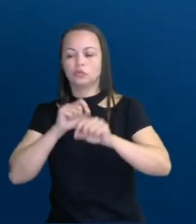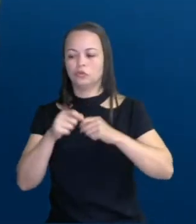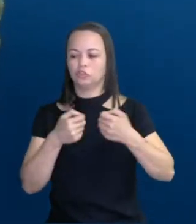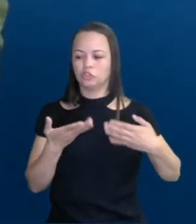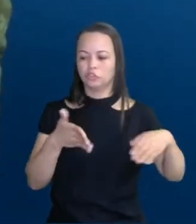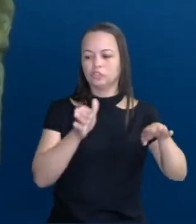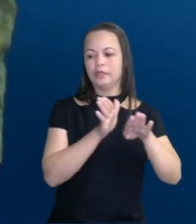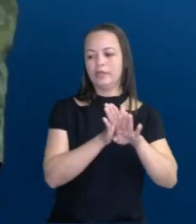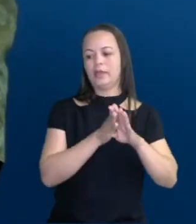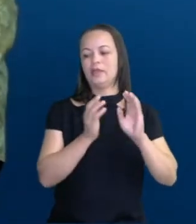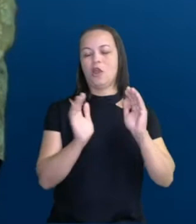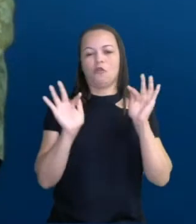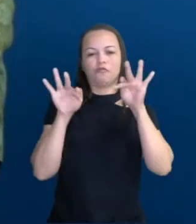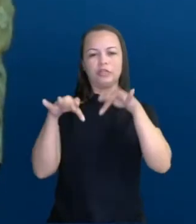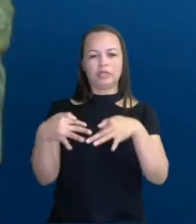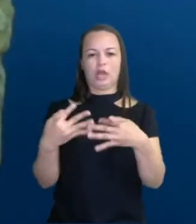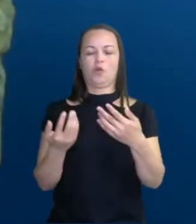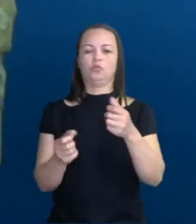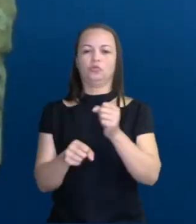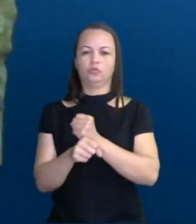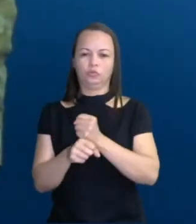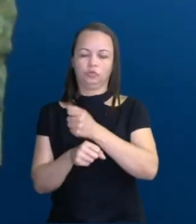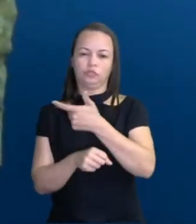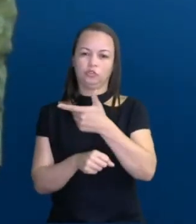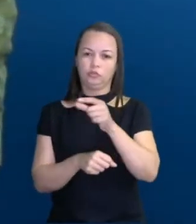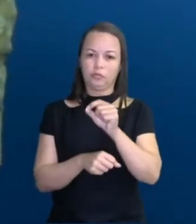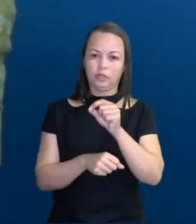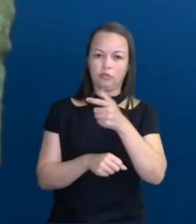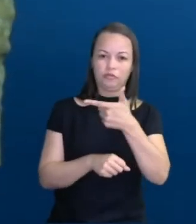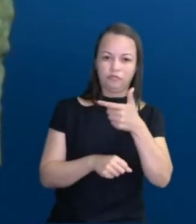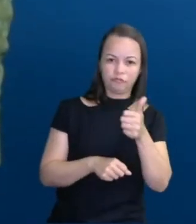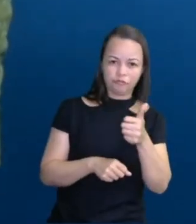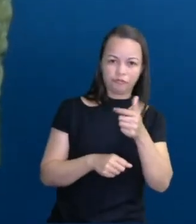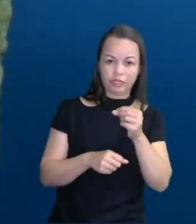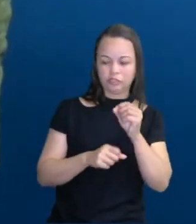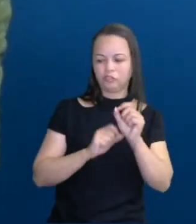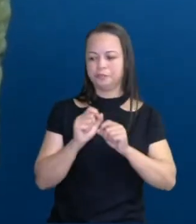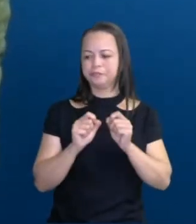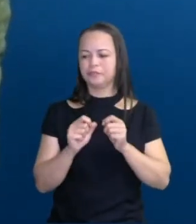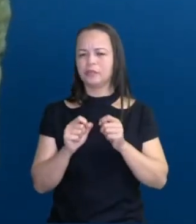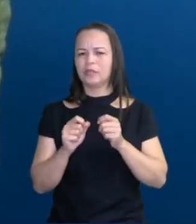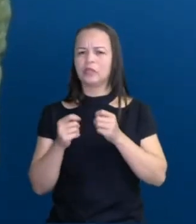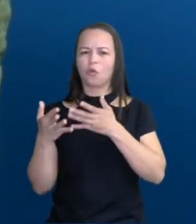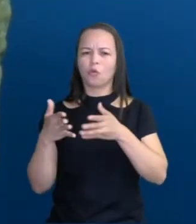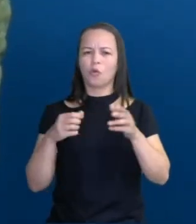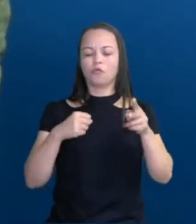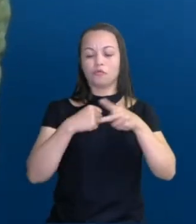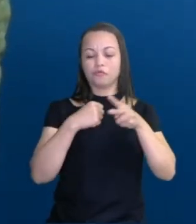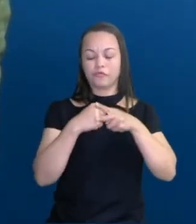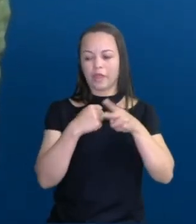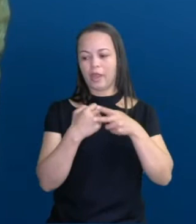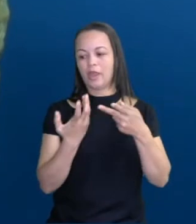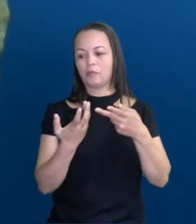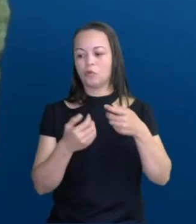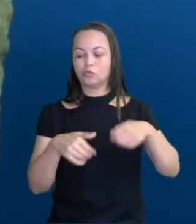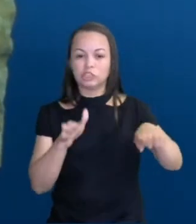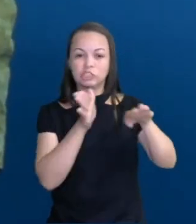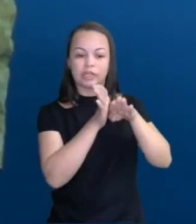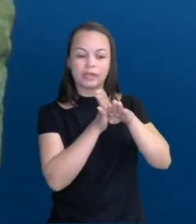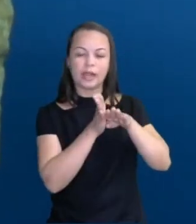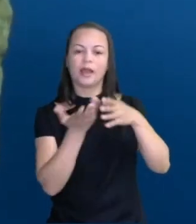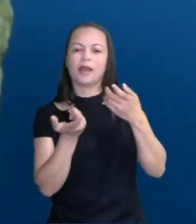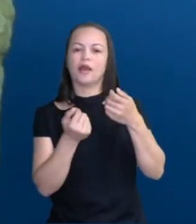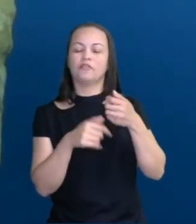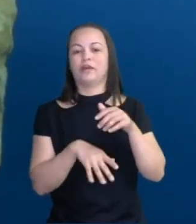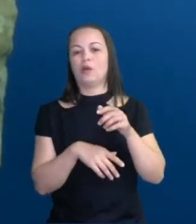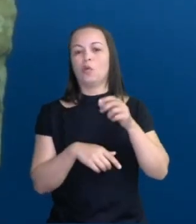ao final de 2020 percebam com o verbo chegar você sempre vai utilizar a preposição a